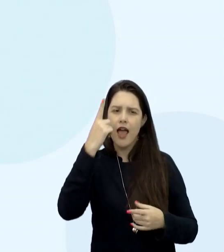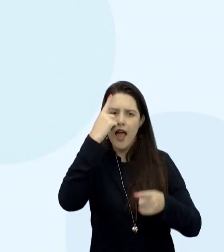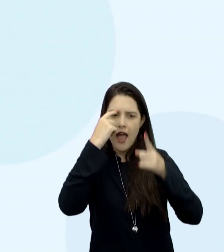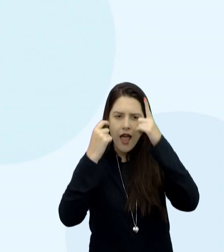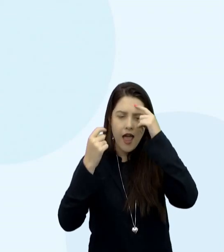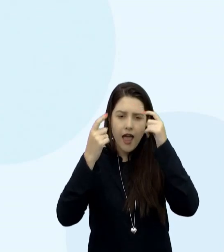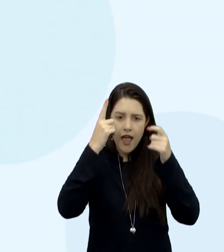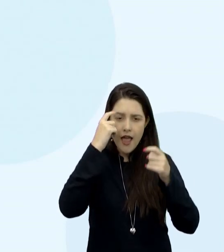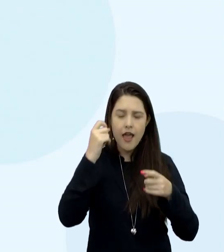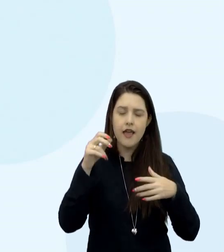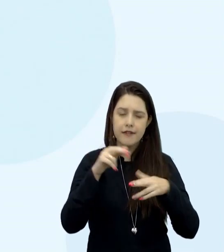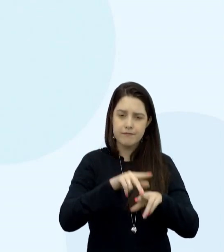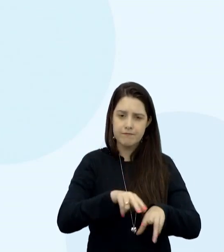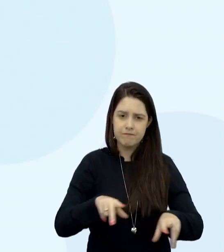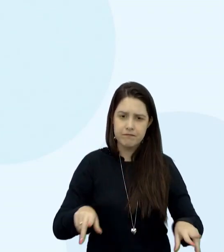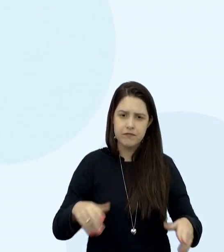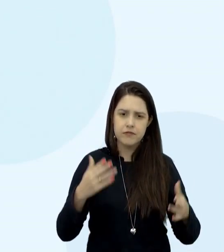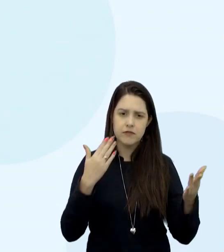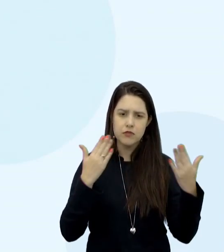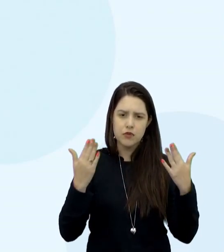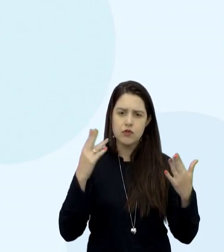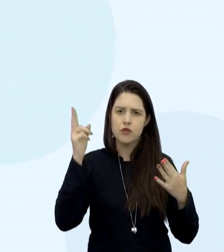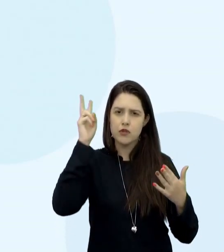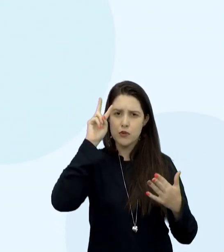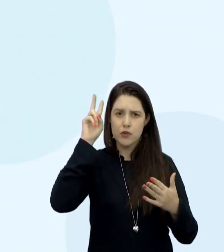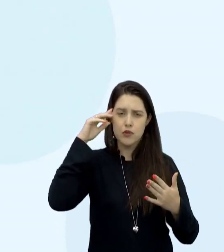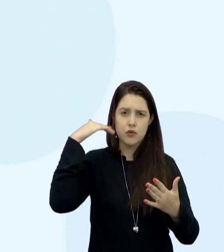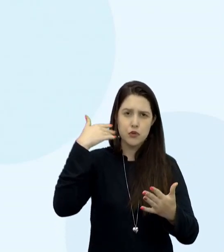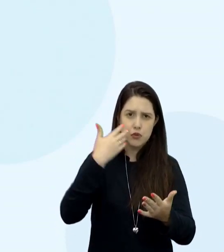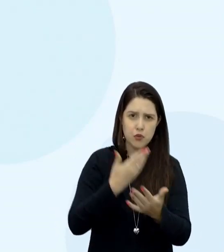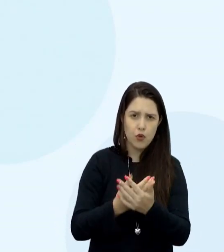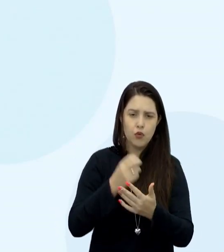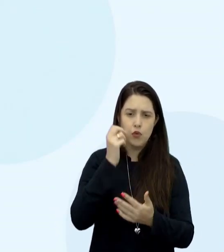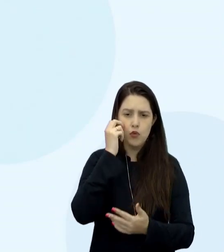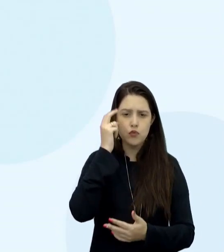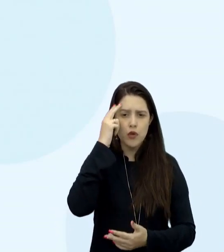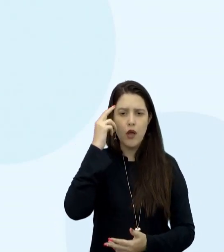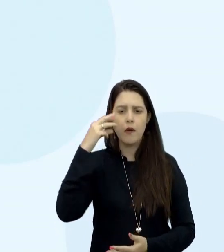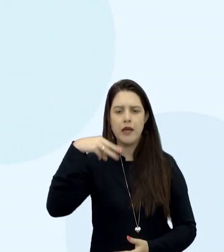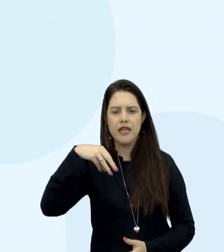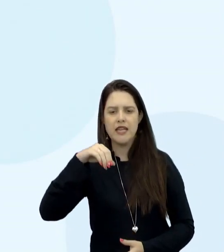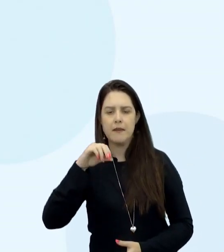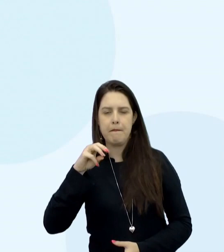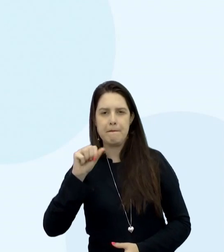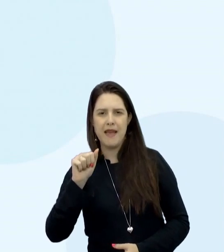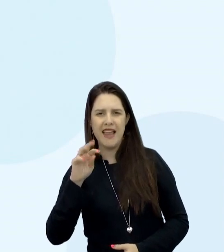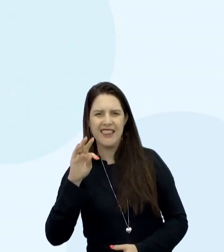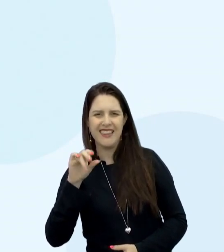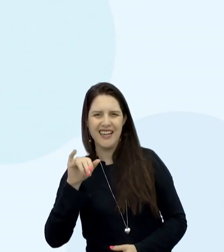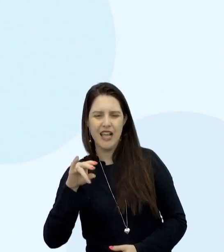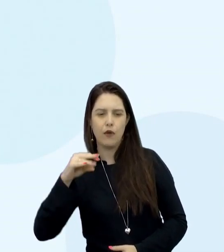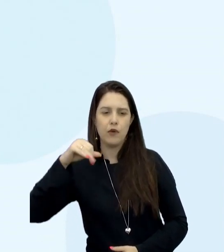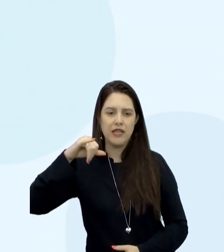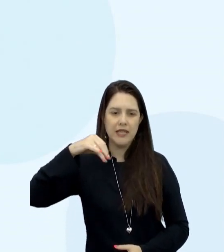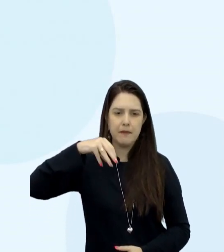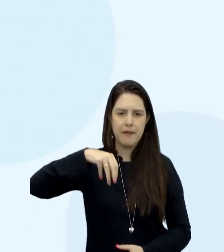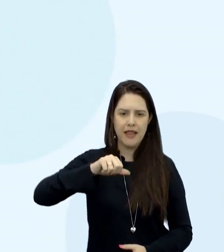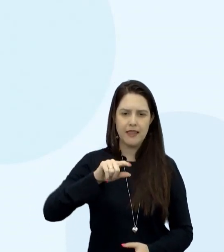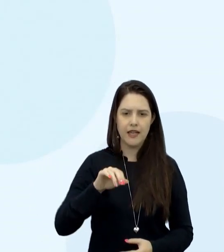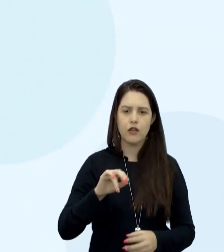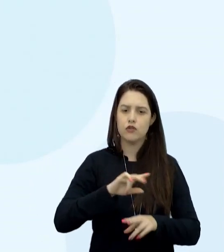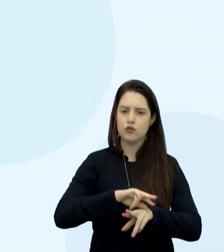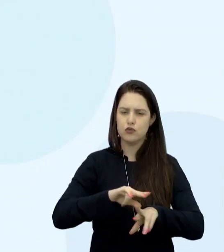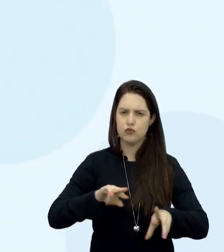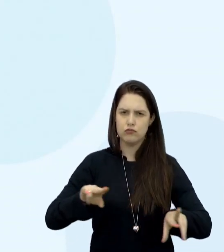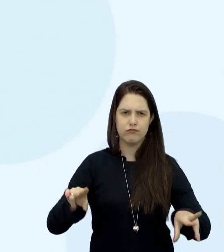e a valorização da memória, do patrimônio histórico, cultural, material, imaterial, diversidade cultural e todas as suas